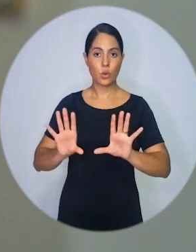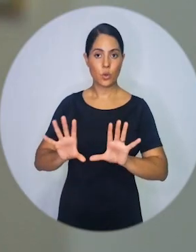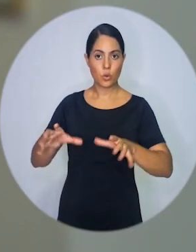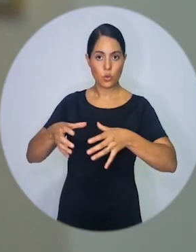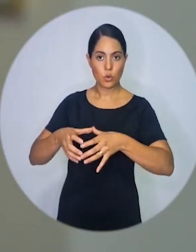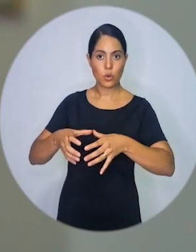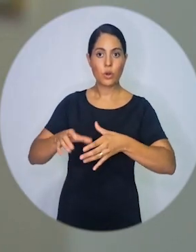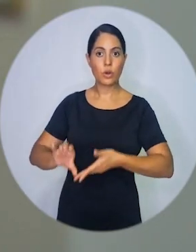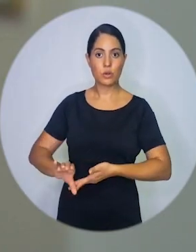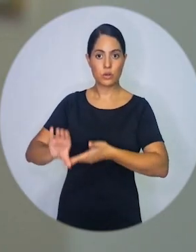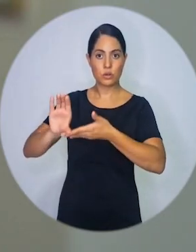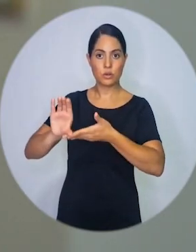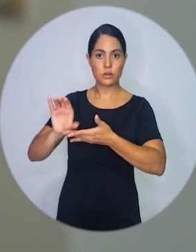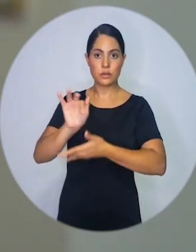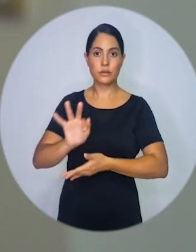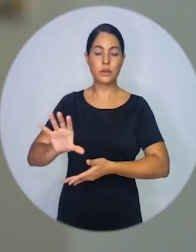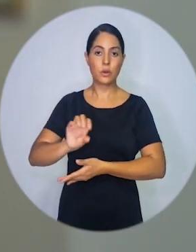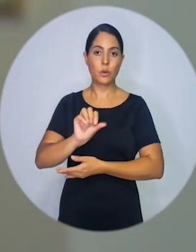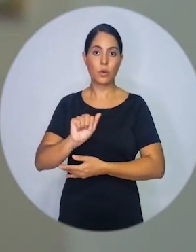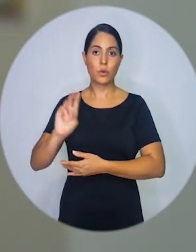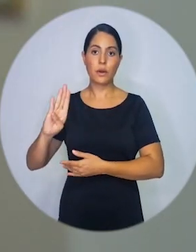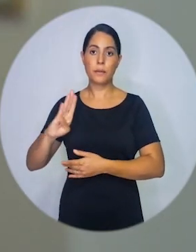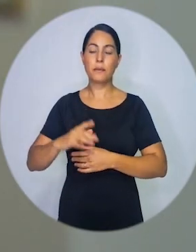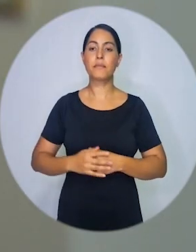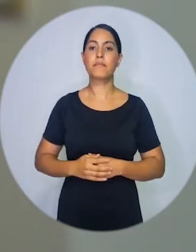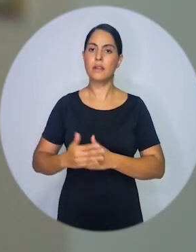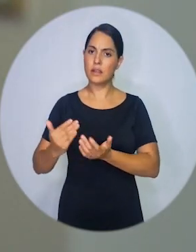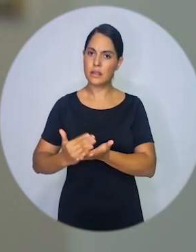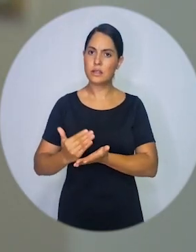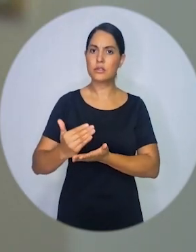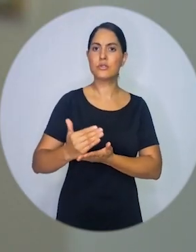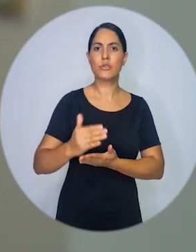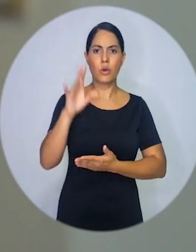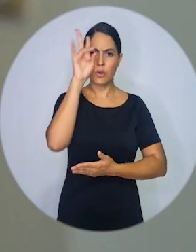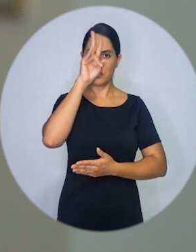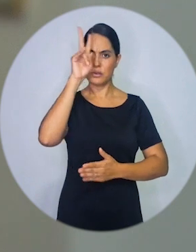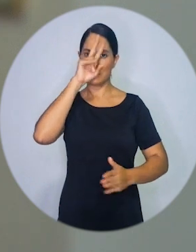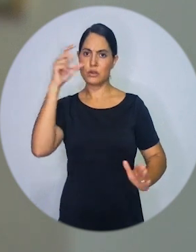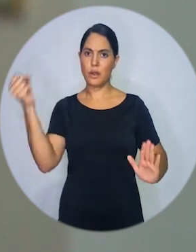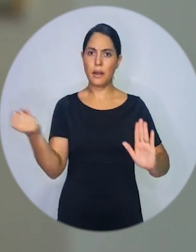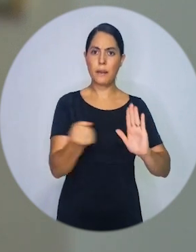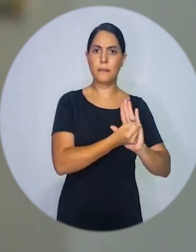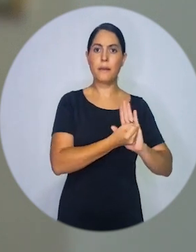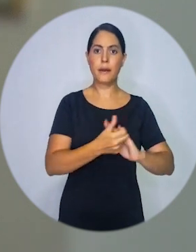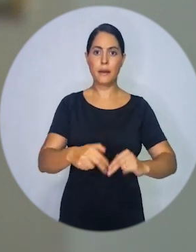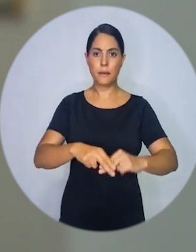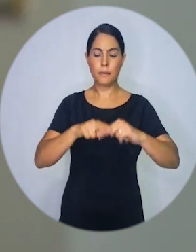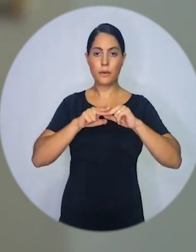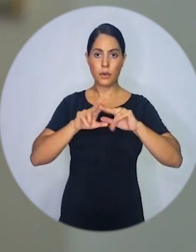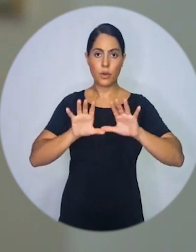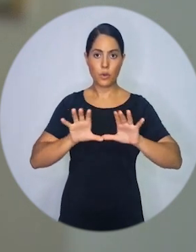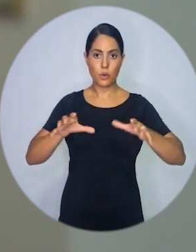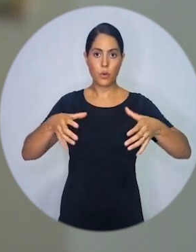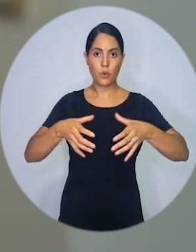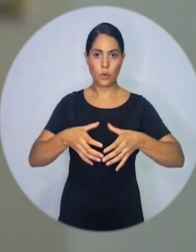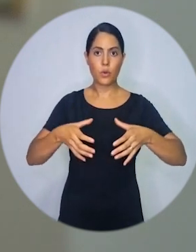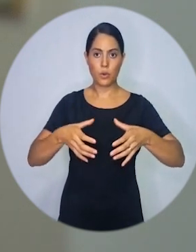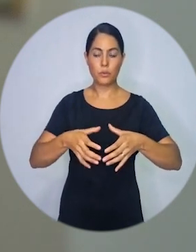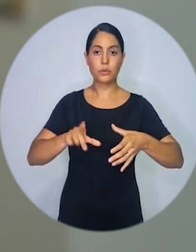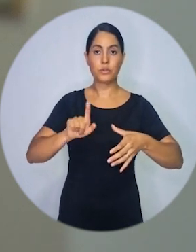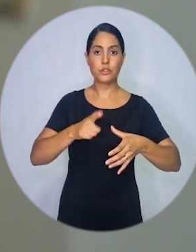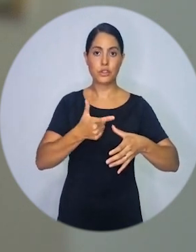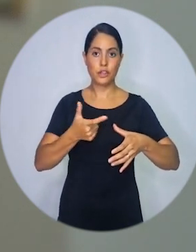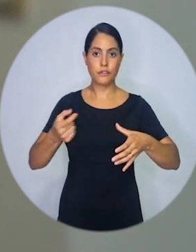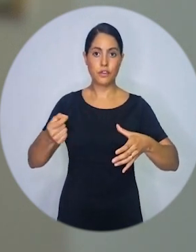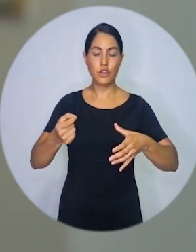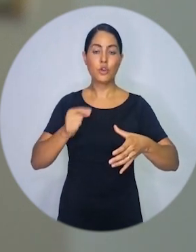O Conselho Federal da OAB protagonizou uma iniciativa histórica ao realizar a cerimônia de instalação do grupo Legal G20